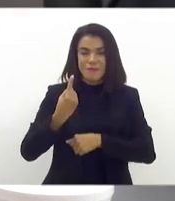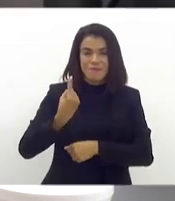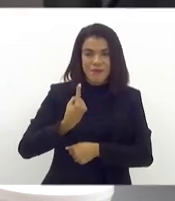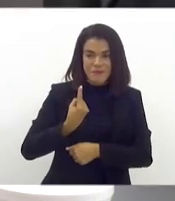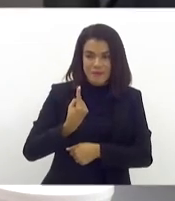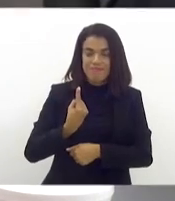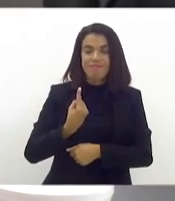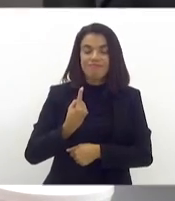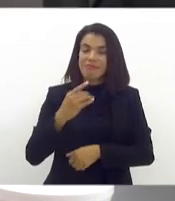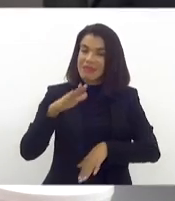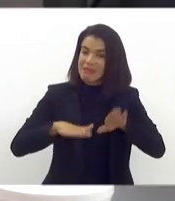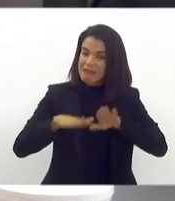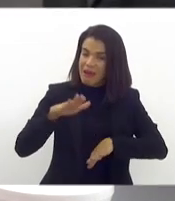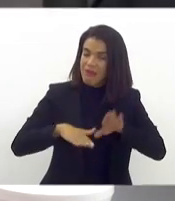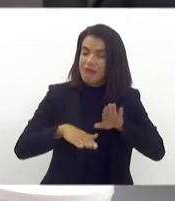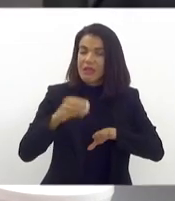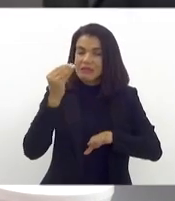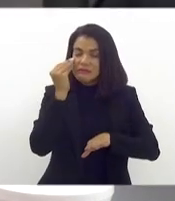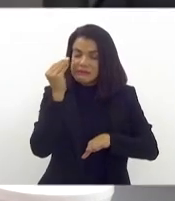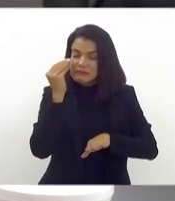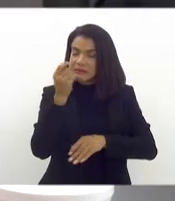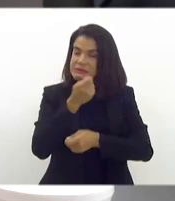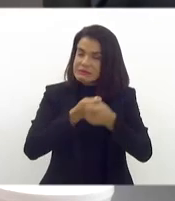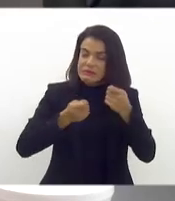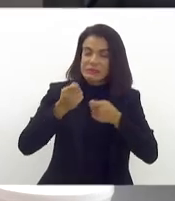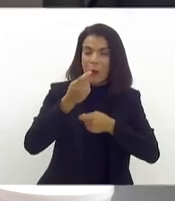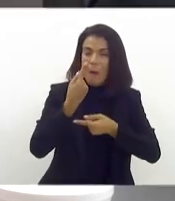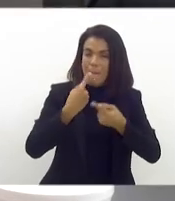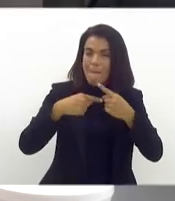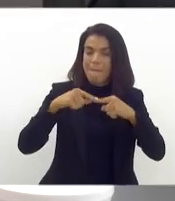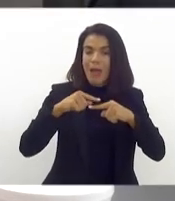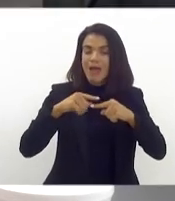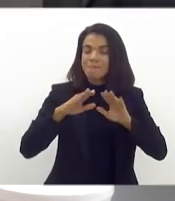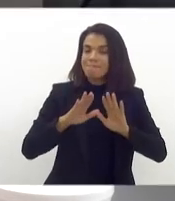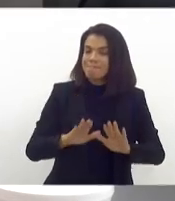1º talvez tenha tentado corrigir,